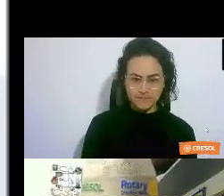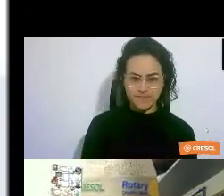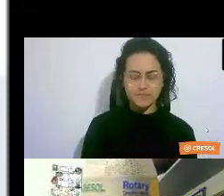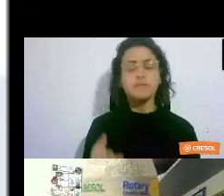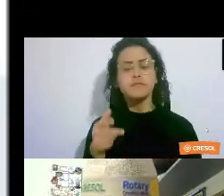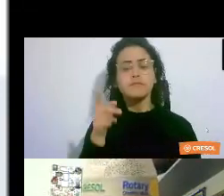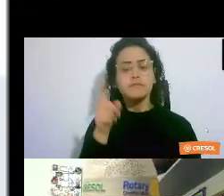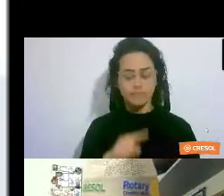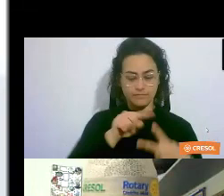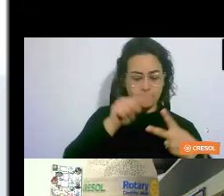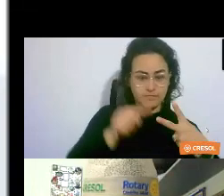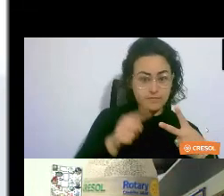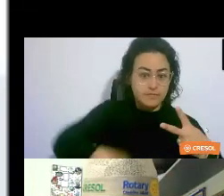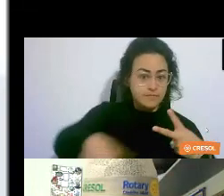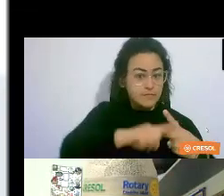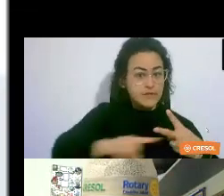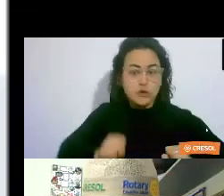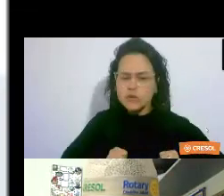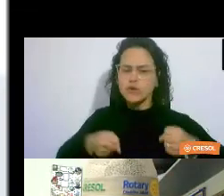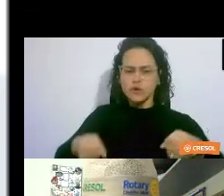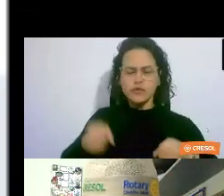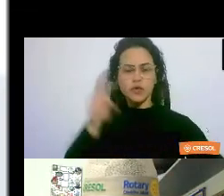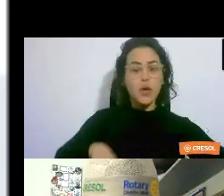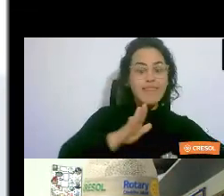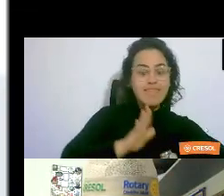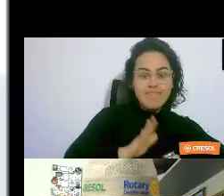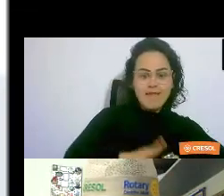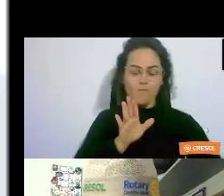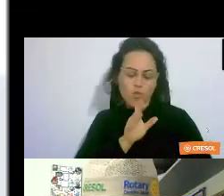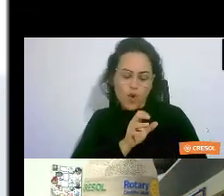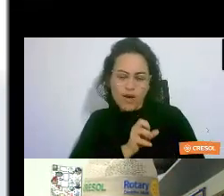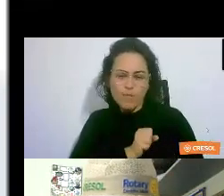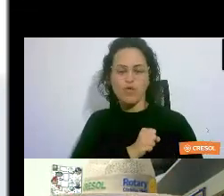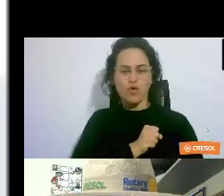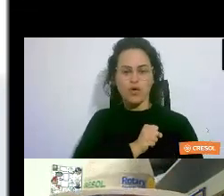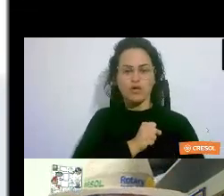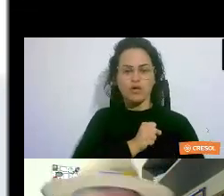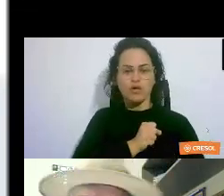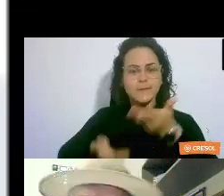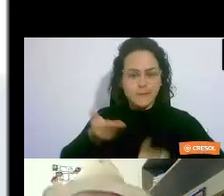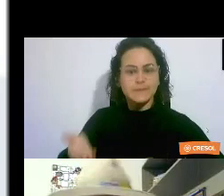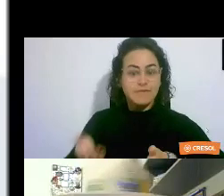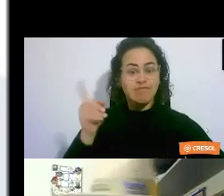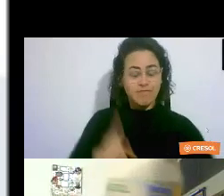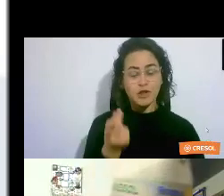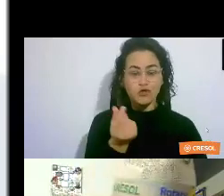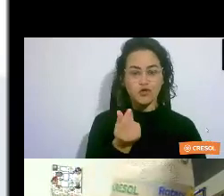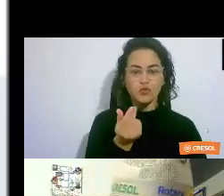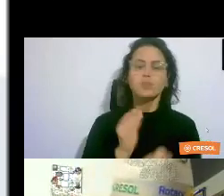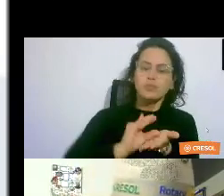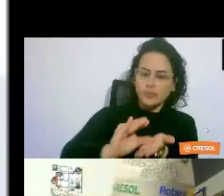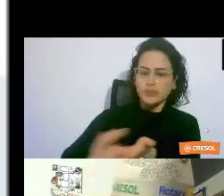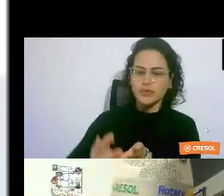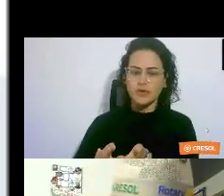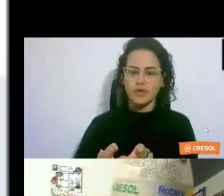gente está dedicando o nosso tempo, o nosso amor e também doando financeiramente. Nem sempre